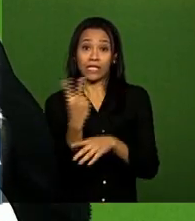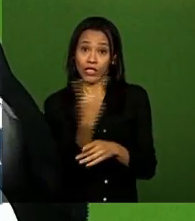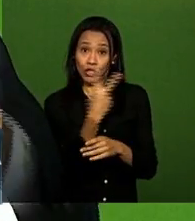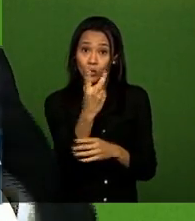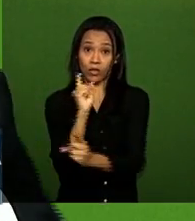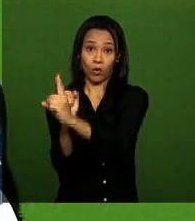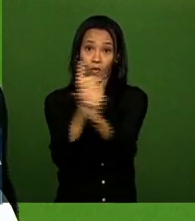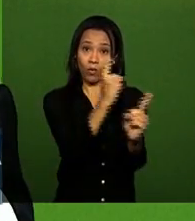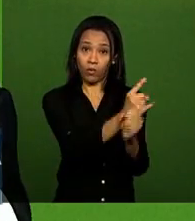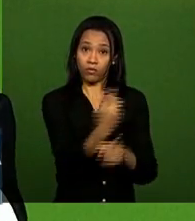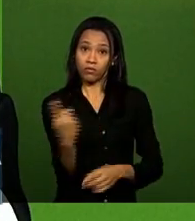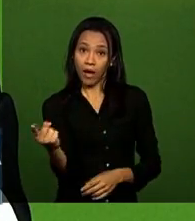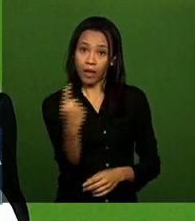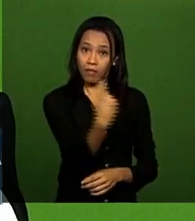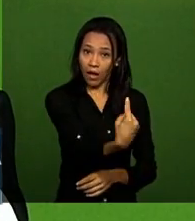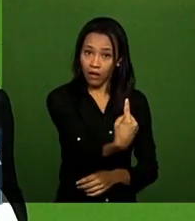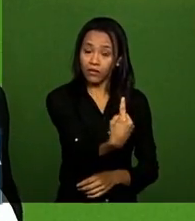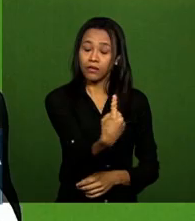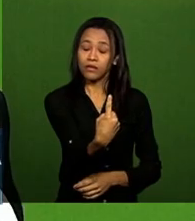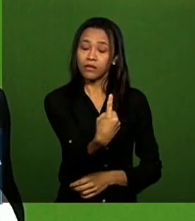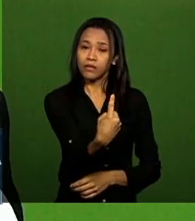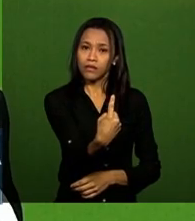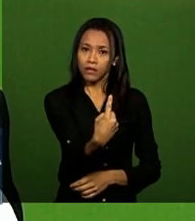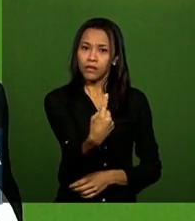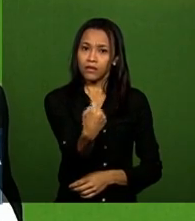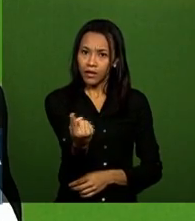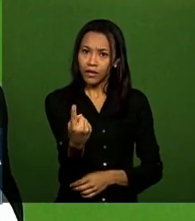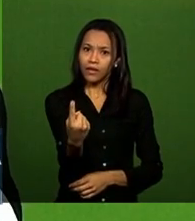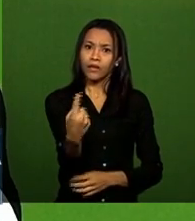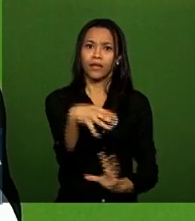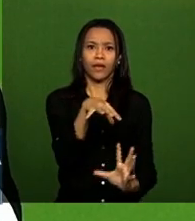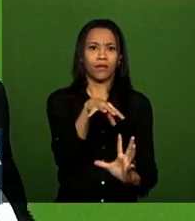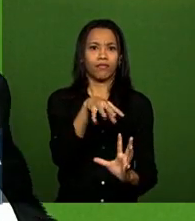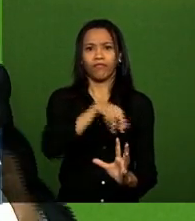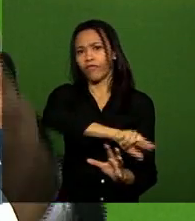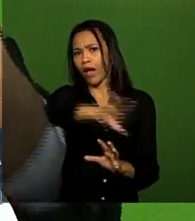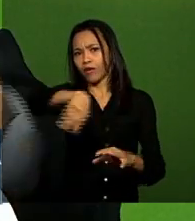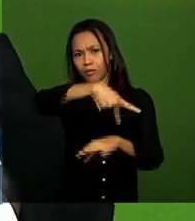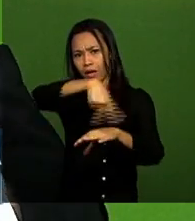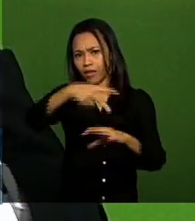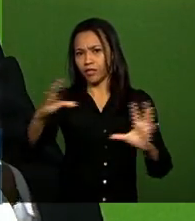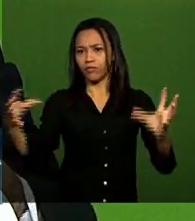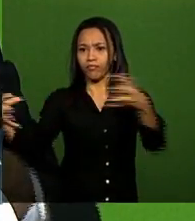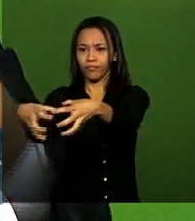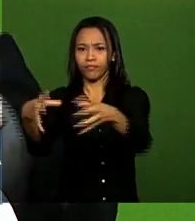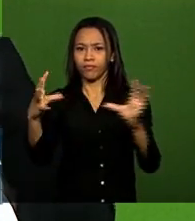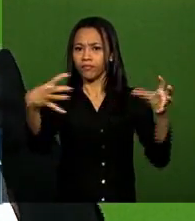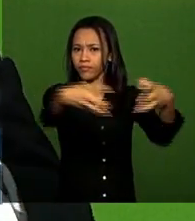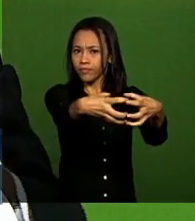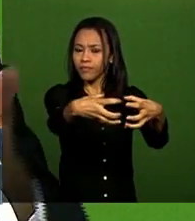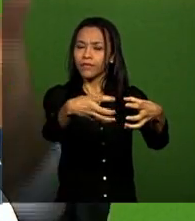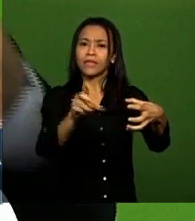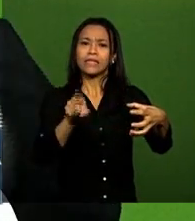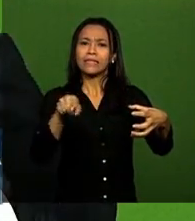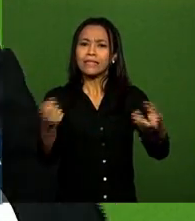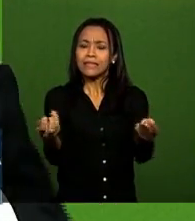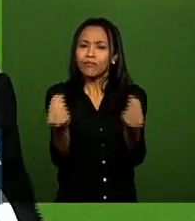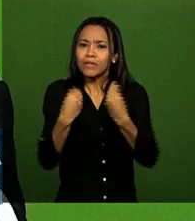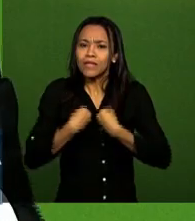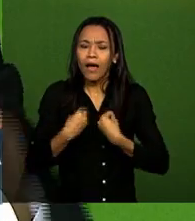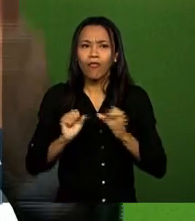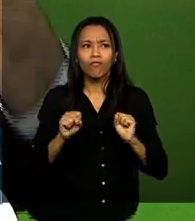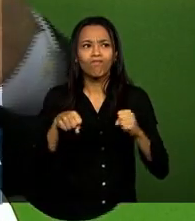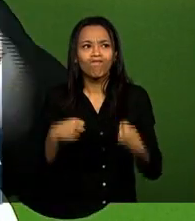ambientes eh multinacionais é muito positivo da potência da força atualiza a